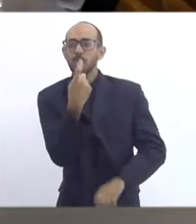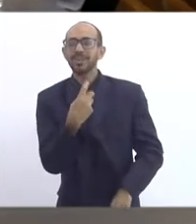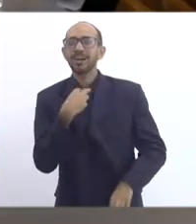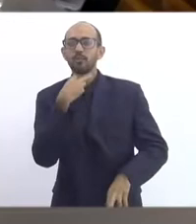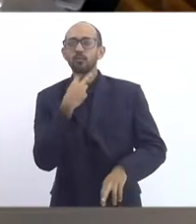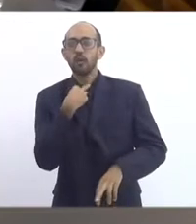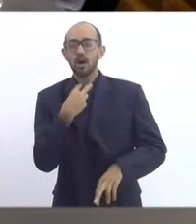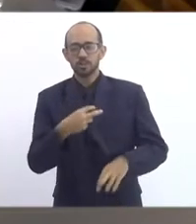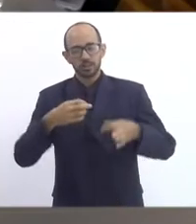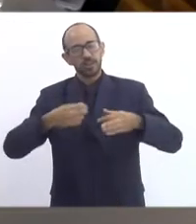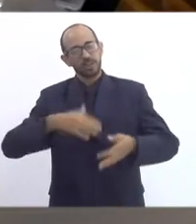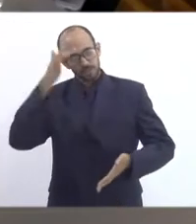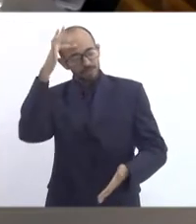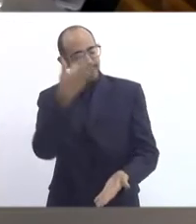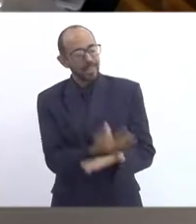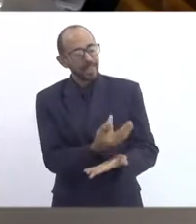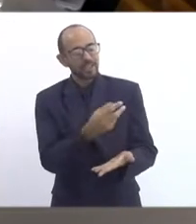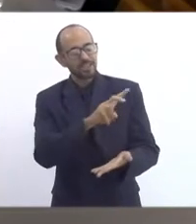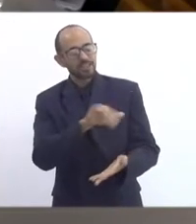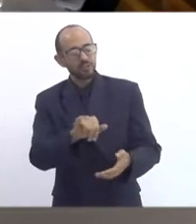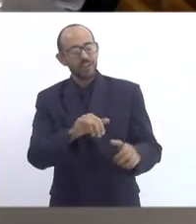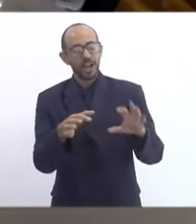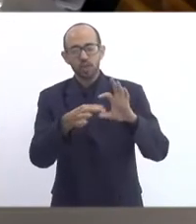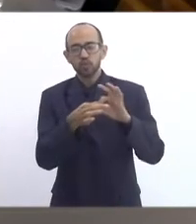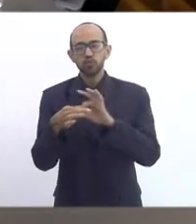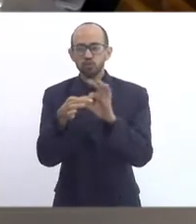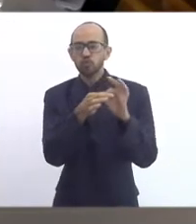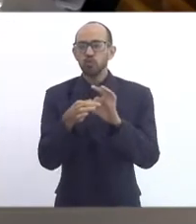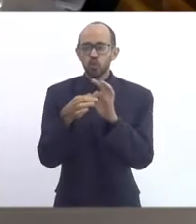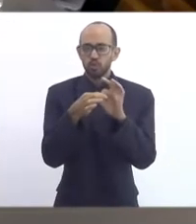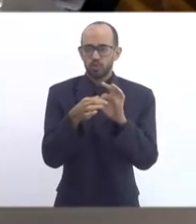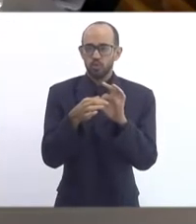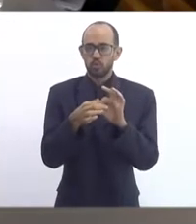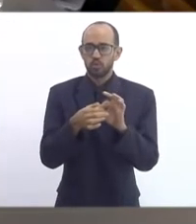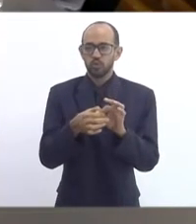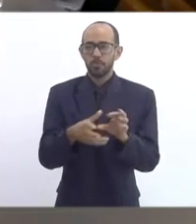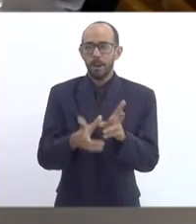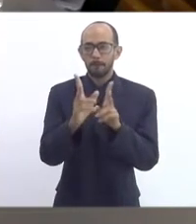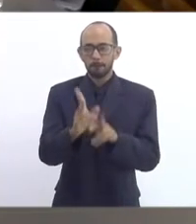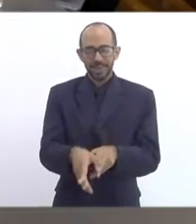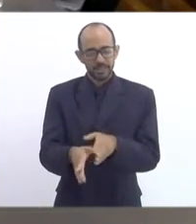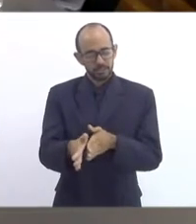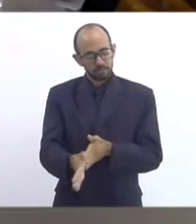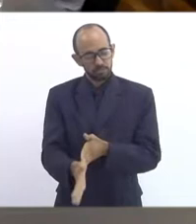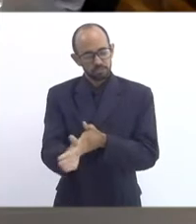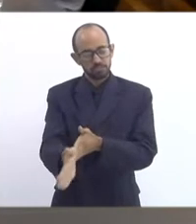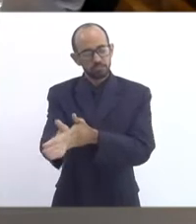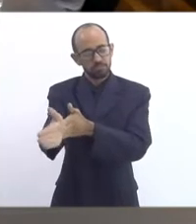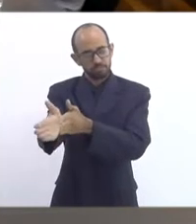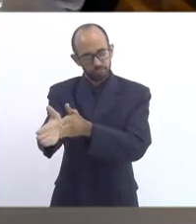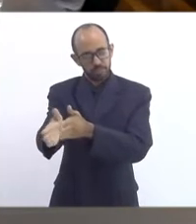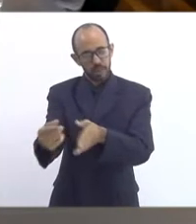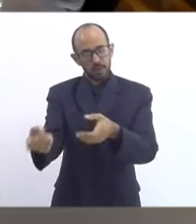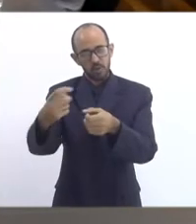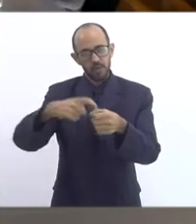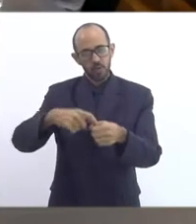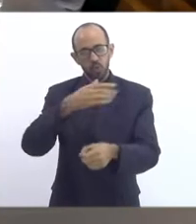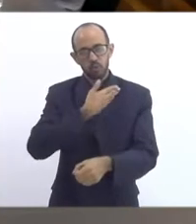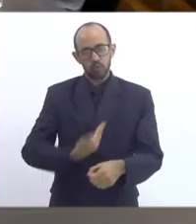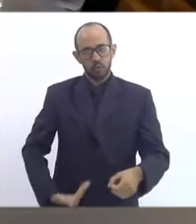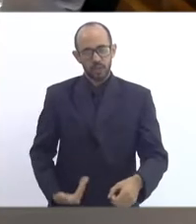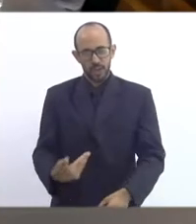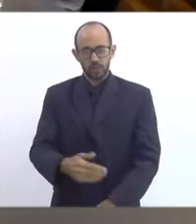em breve numa só caminhada no plenário, para o retorno do nosso governador. Bom.